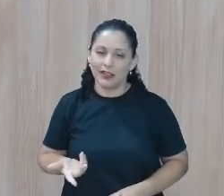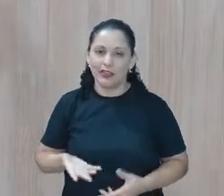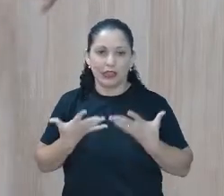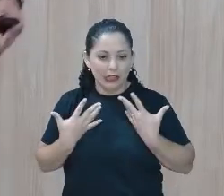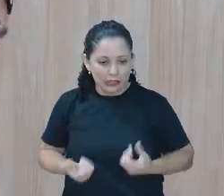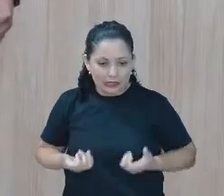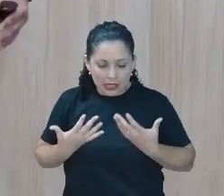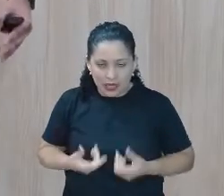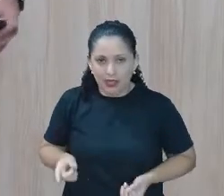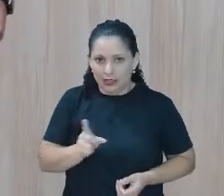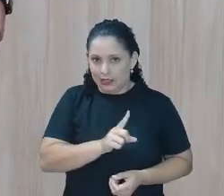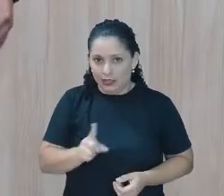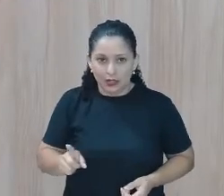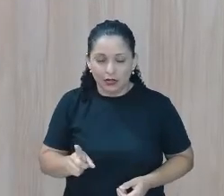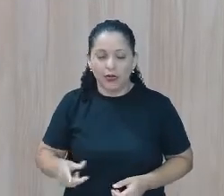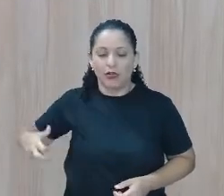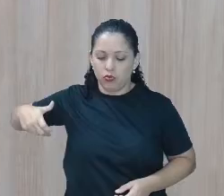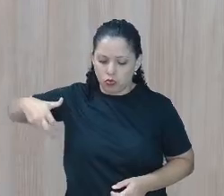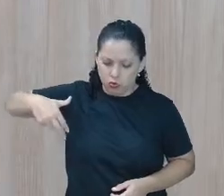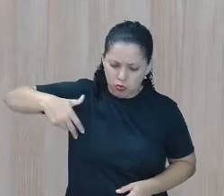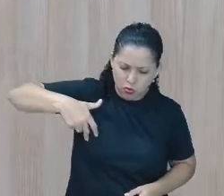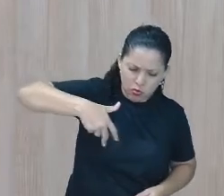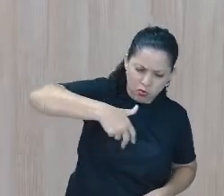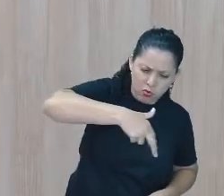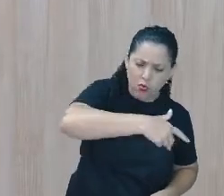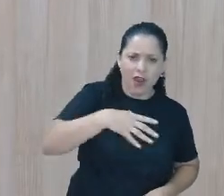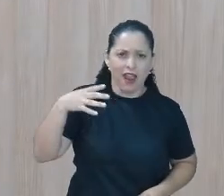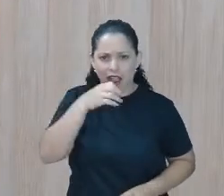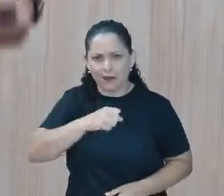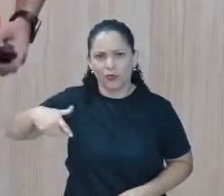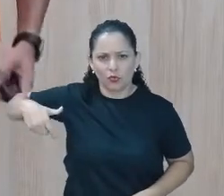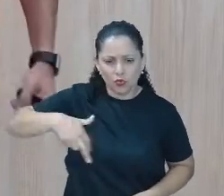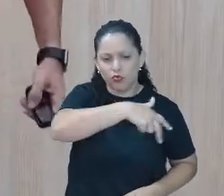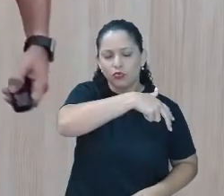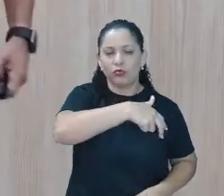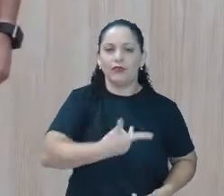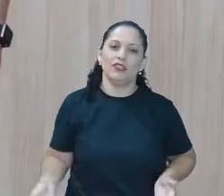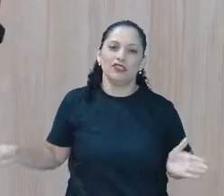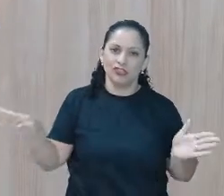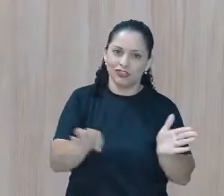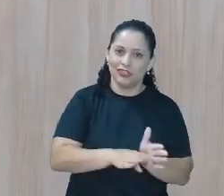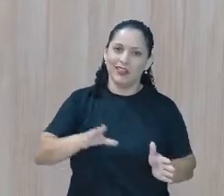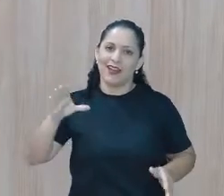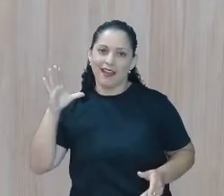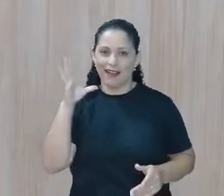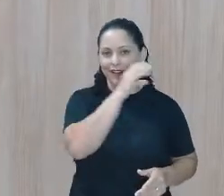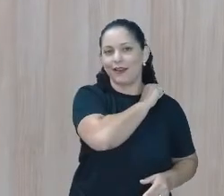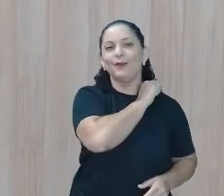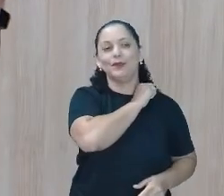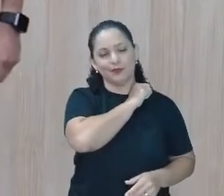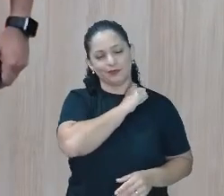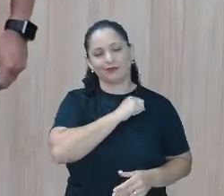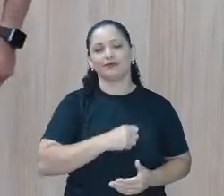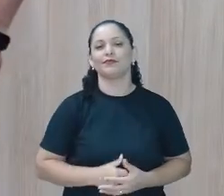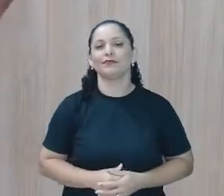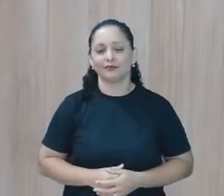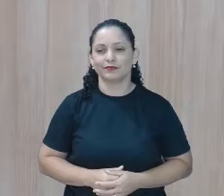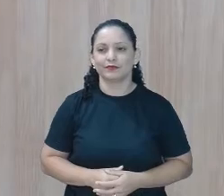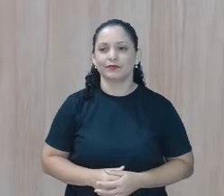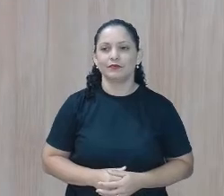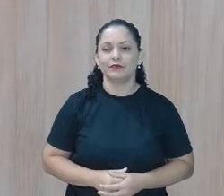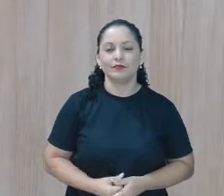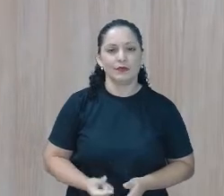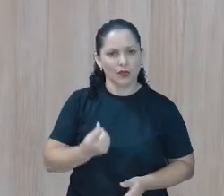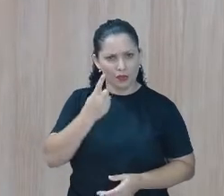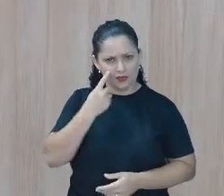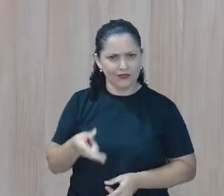não cansar antes, né, continuar naquela velocidade, claro que eu vou chegar ao quê? Mais rápido, certo? Então,